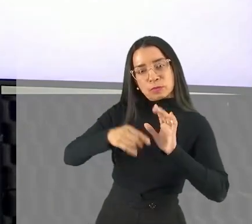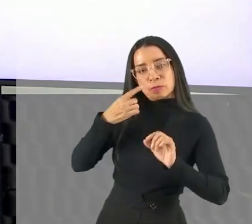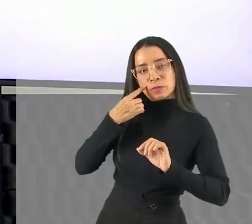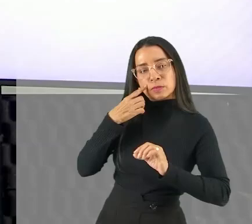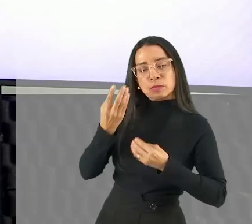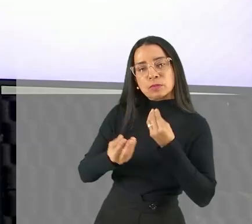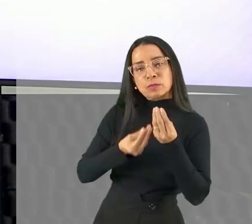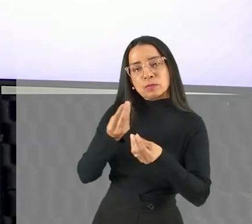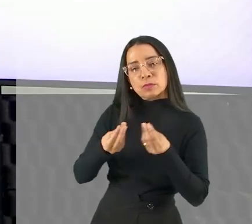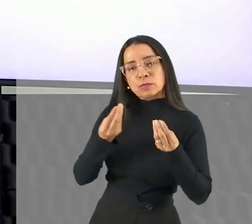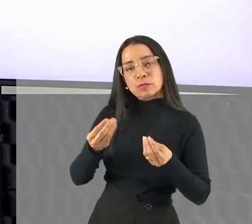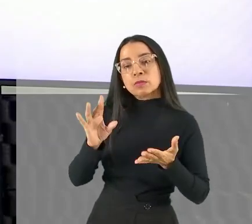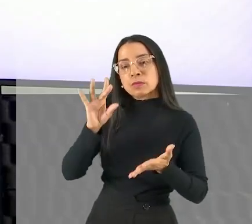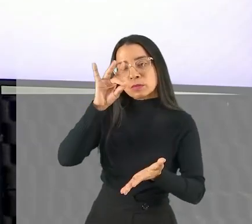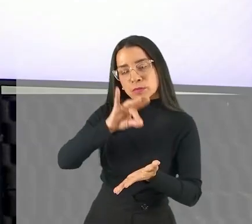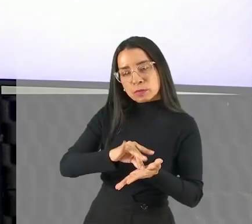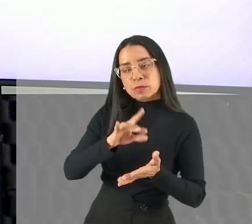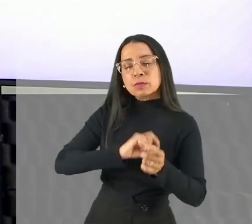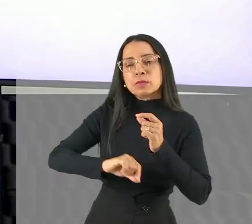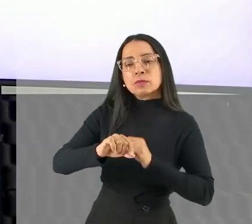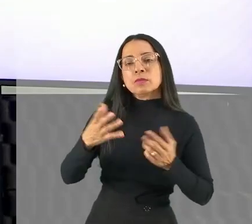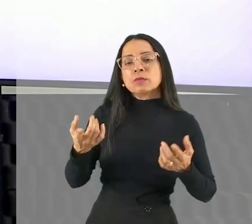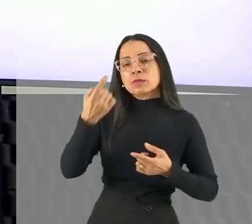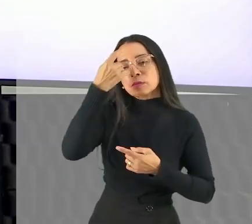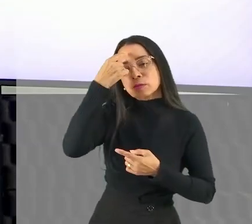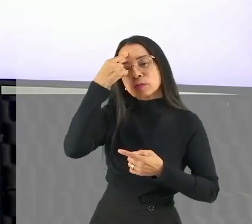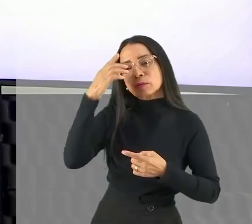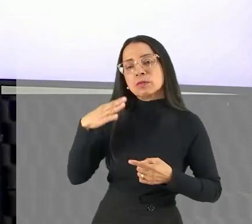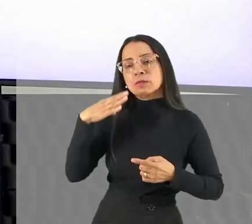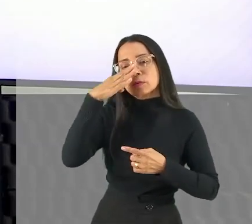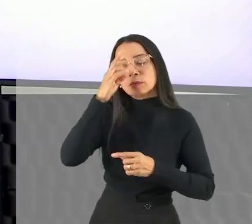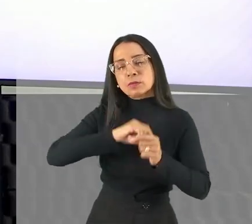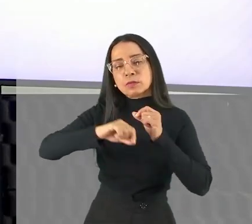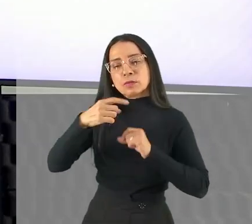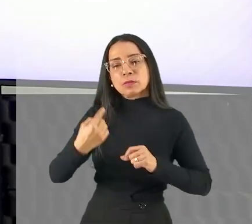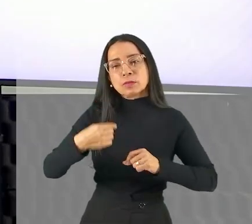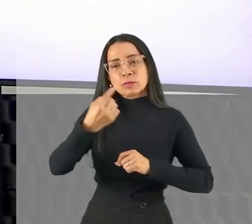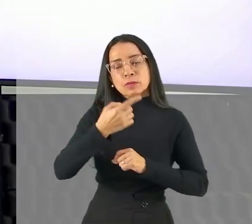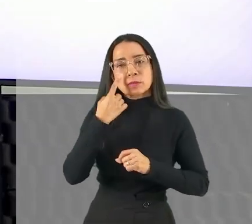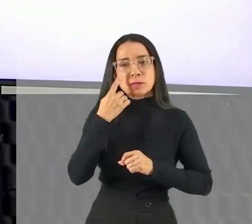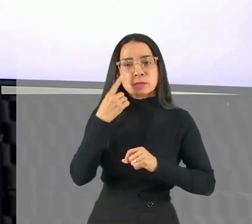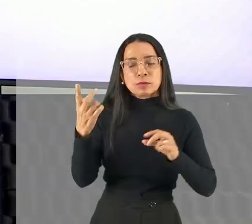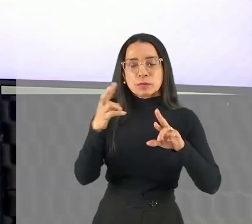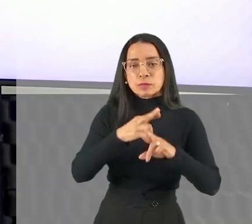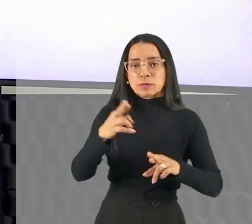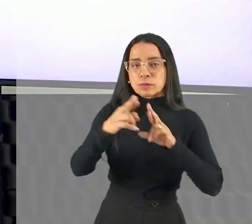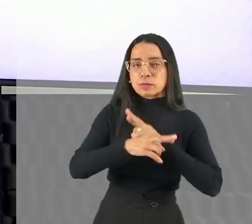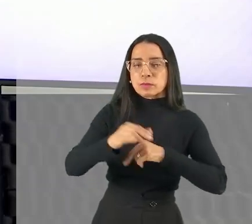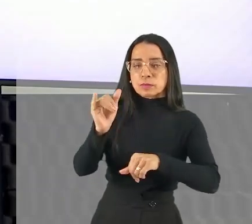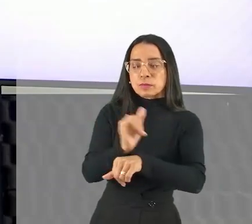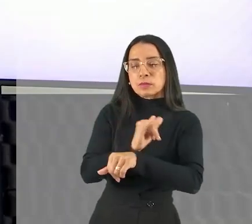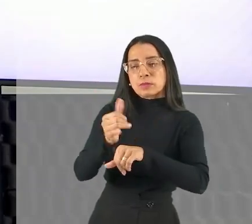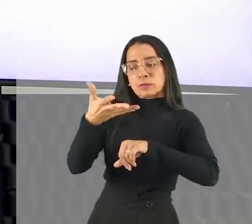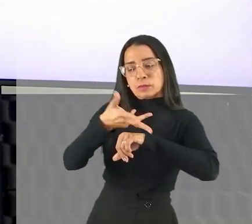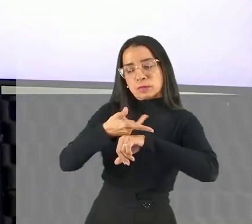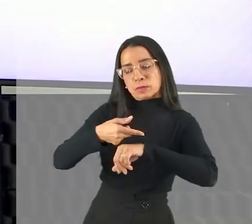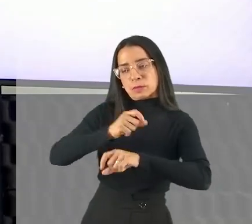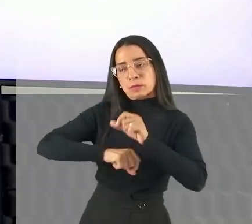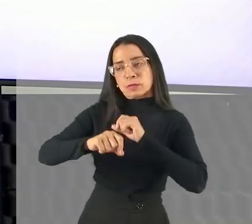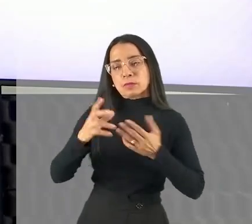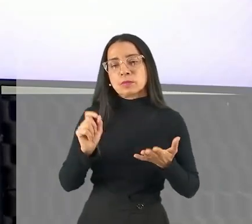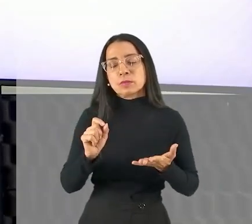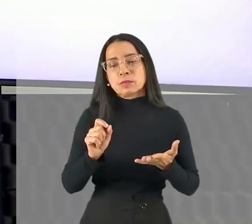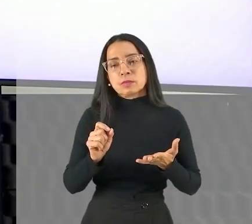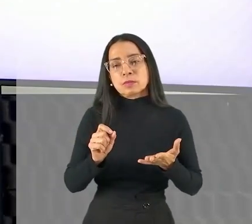ver qual realmente, de fato, é essa ideia principal que a gente está vendo em relação a essa estratégia argumentativa de convencimento